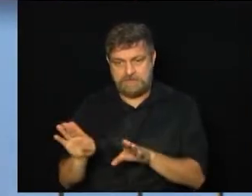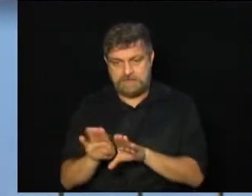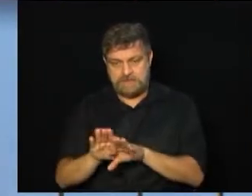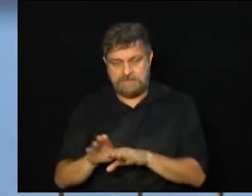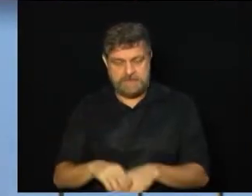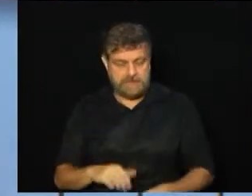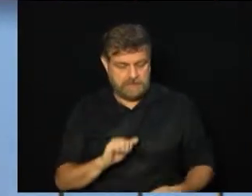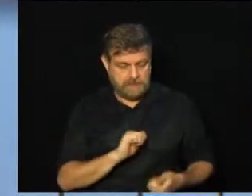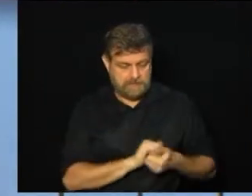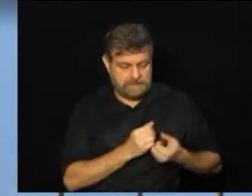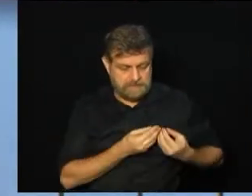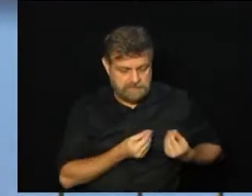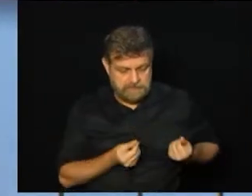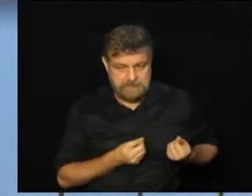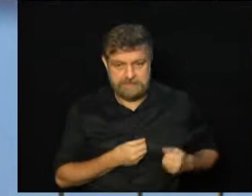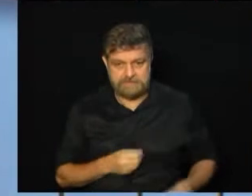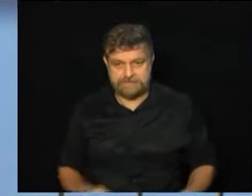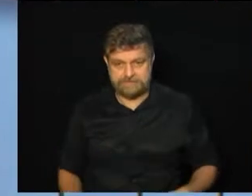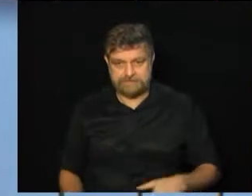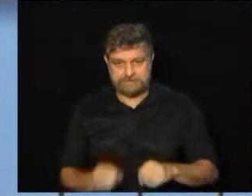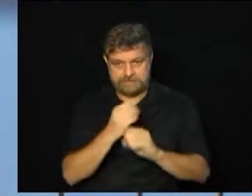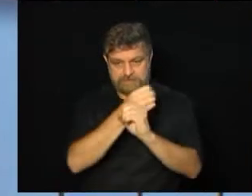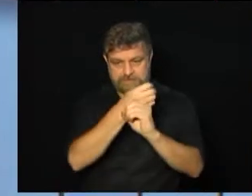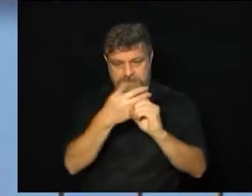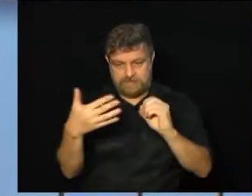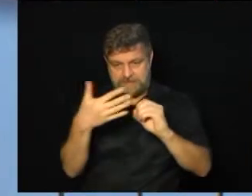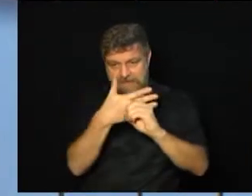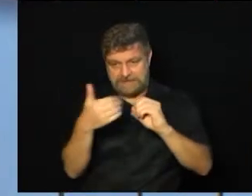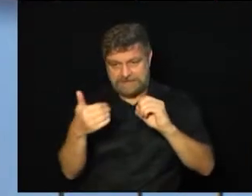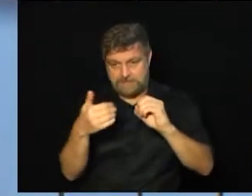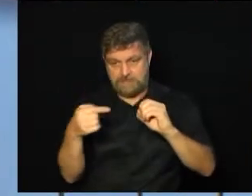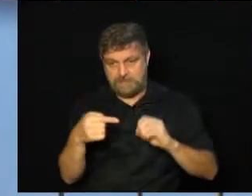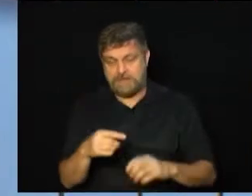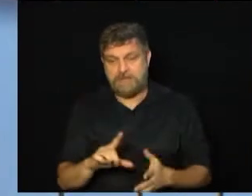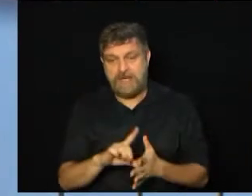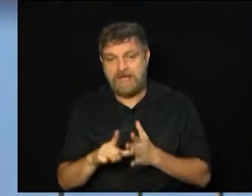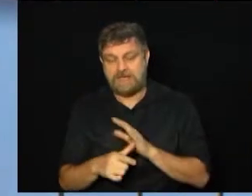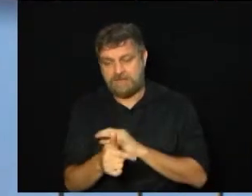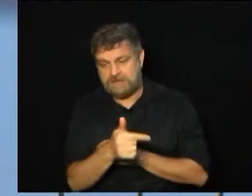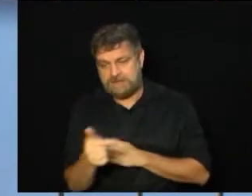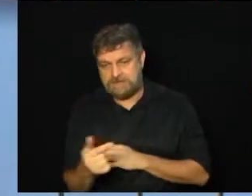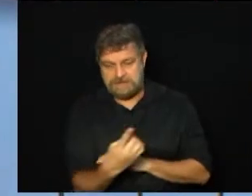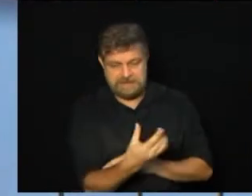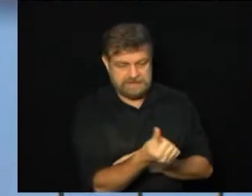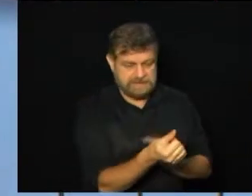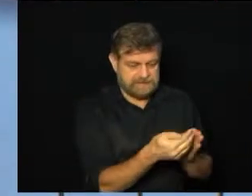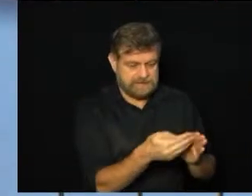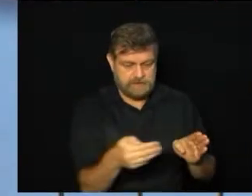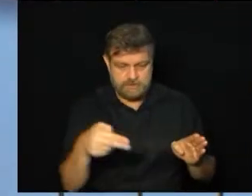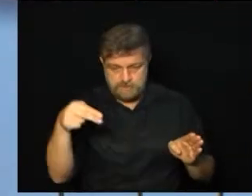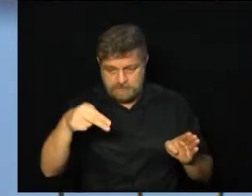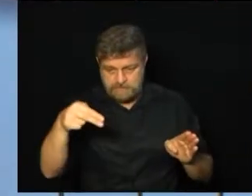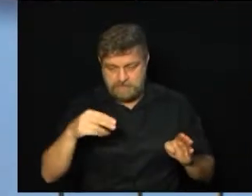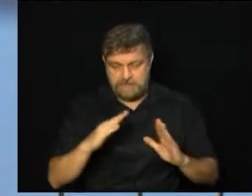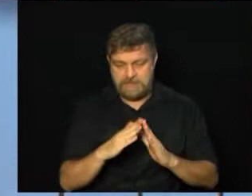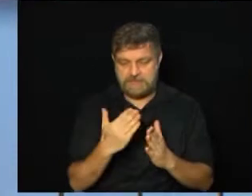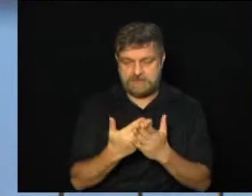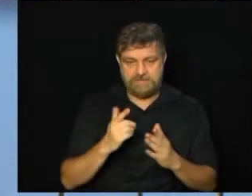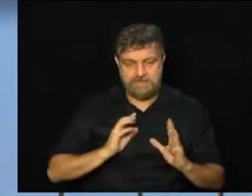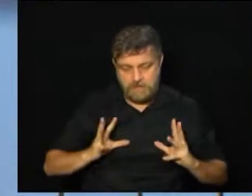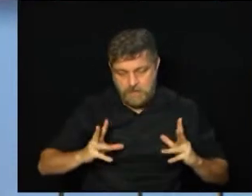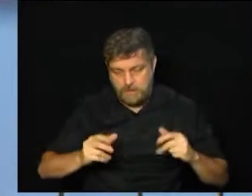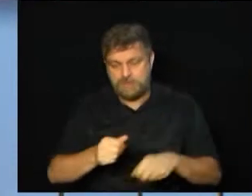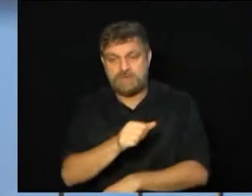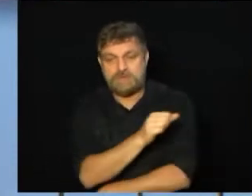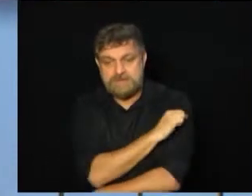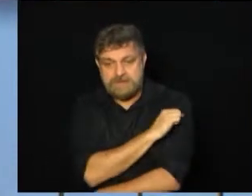profissional, que é o pessoal do CEPROCAMP. Na semana seguinte, que é a semana de 16 de novembro, as escolas vão receber todos os